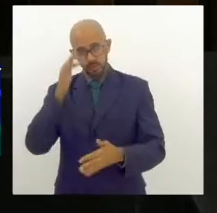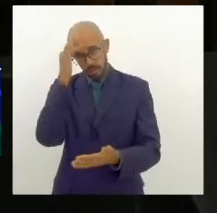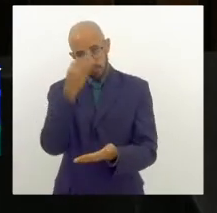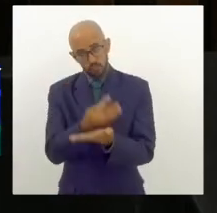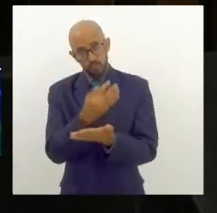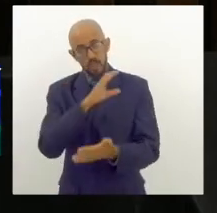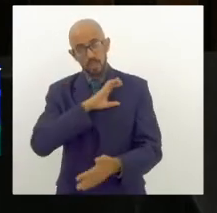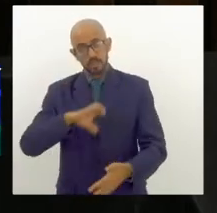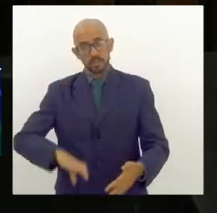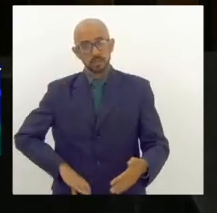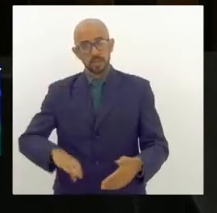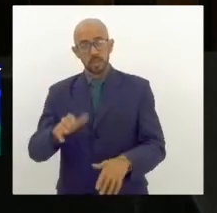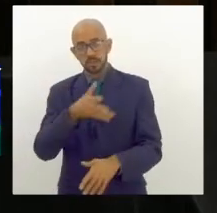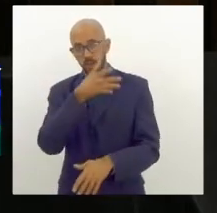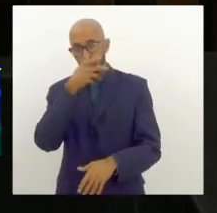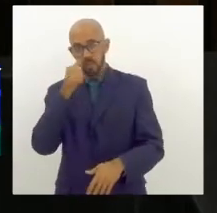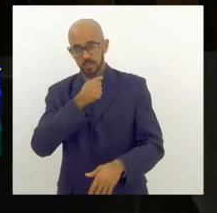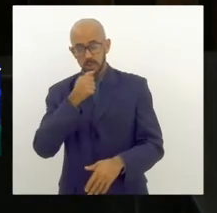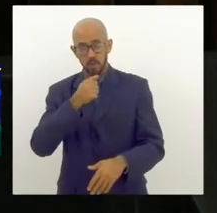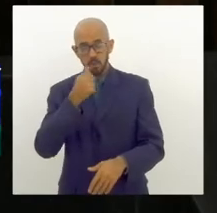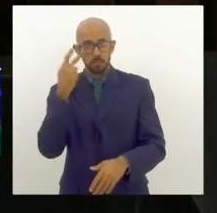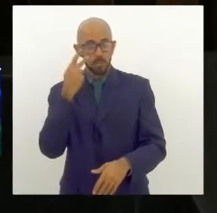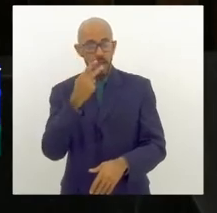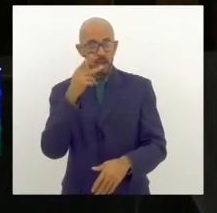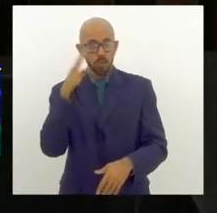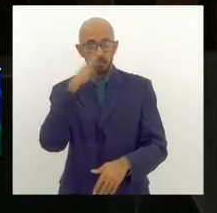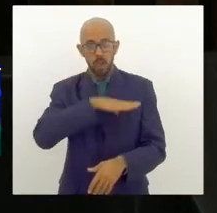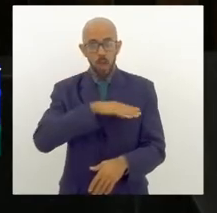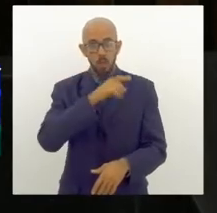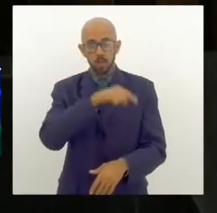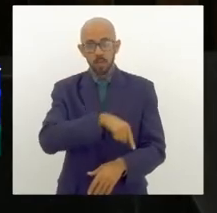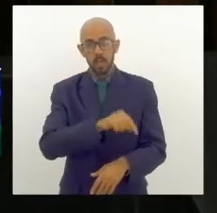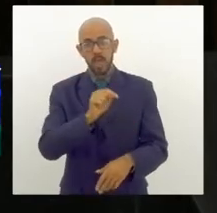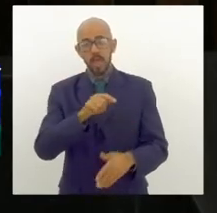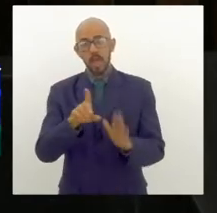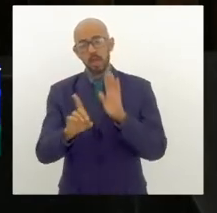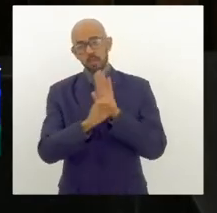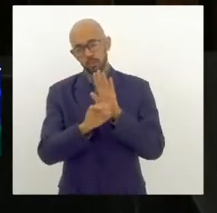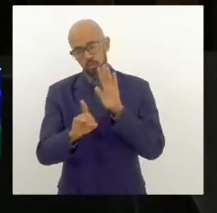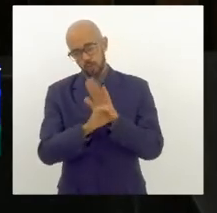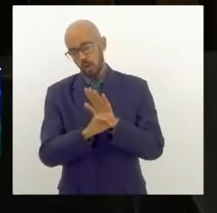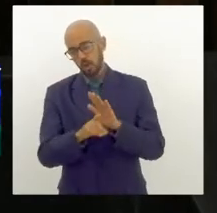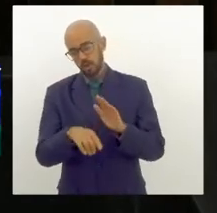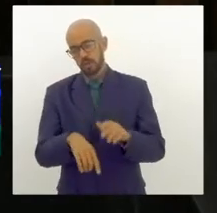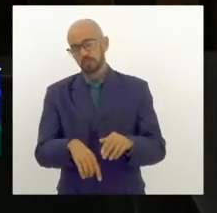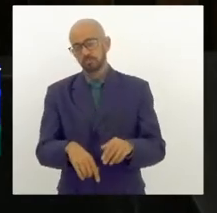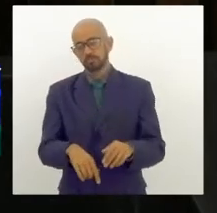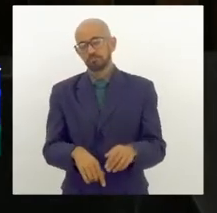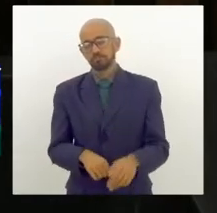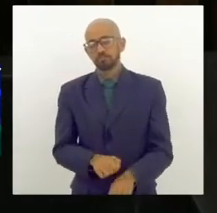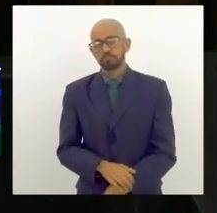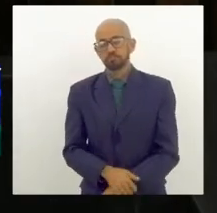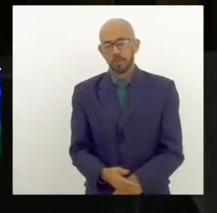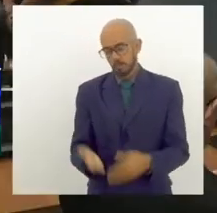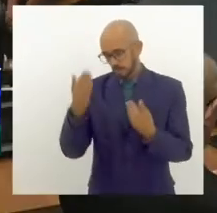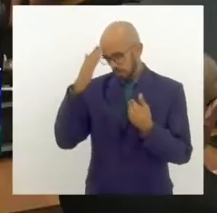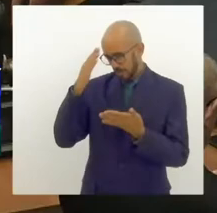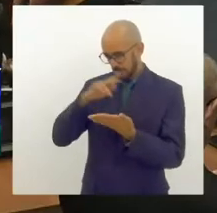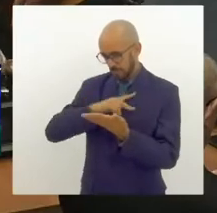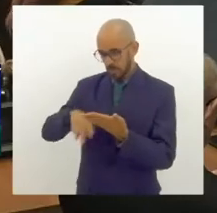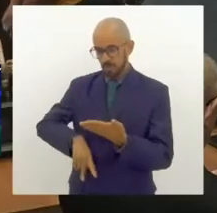comunidades terapêuticas a salvação para o mal, que é a droga. Estamos definitivamente numa luta do bem contra o mal. Muito obrigado,